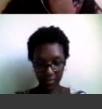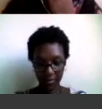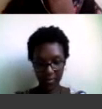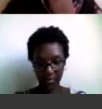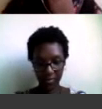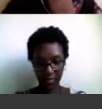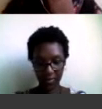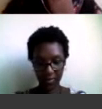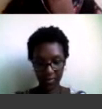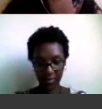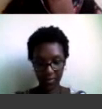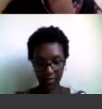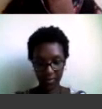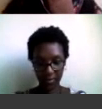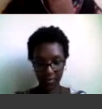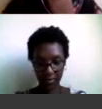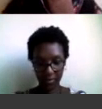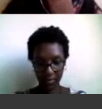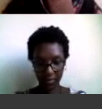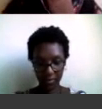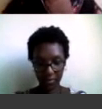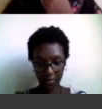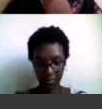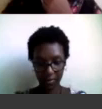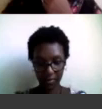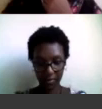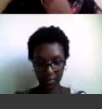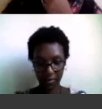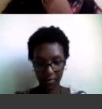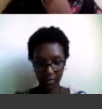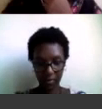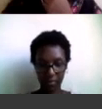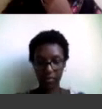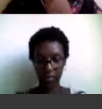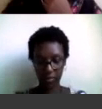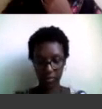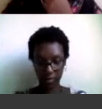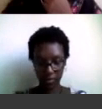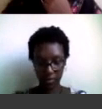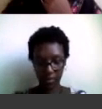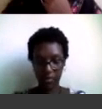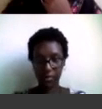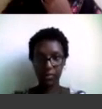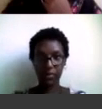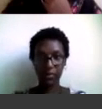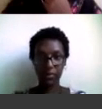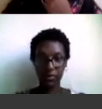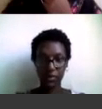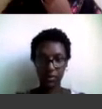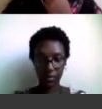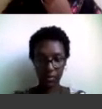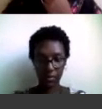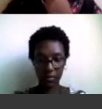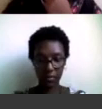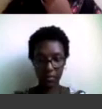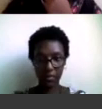material didático com o intuito de agregar a essa experiência que foi a TV escola nesse contexto pandêmico em que nós